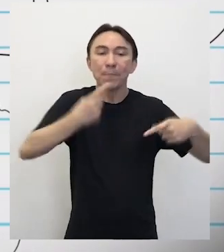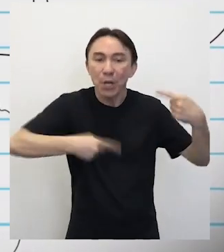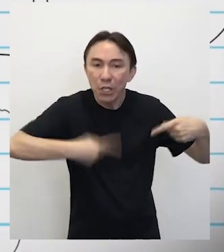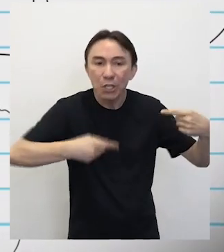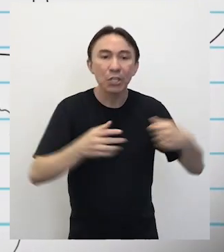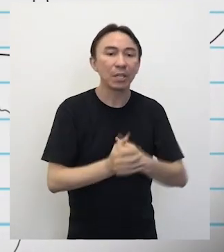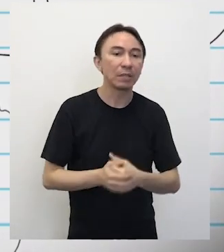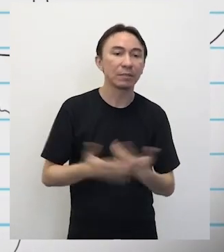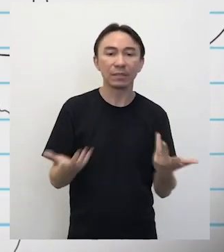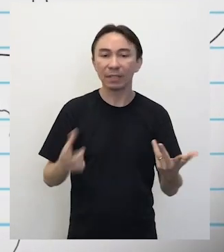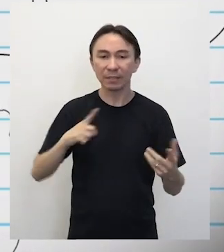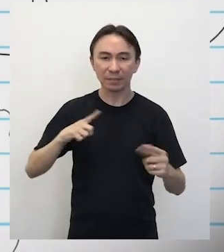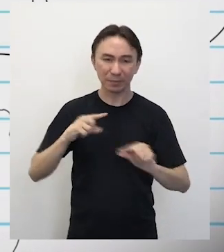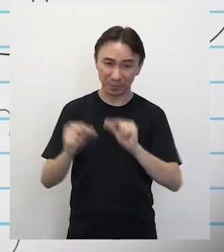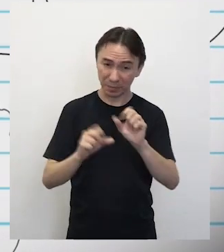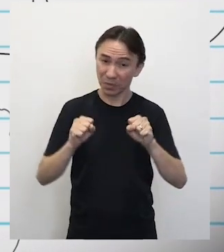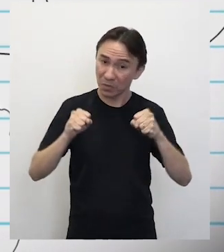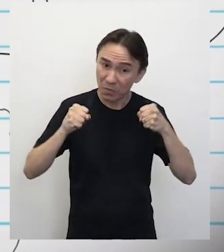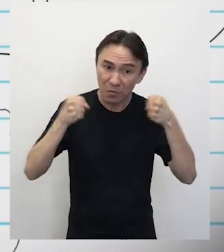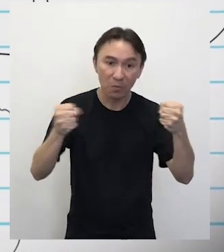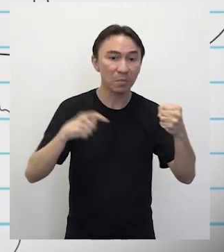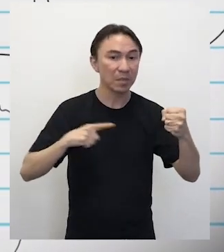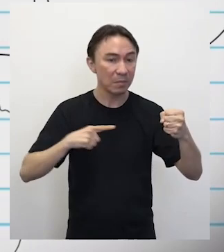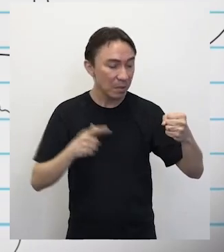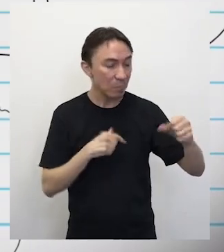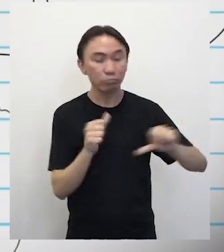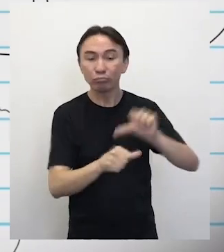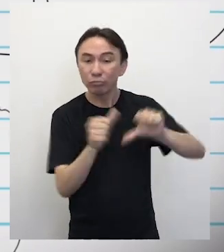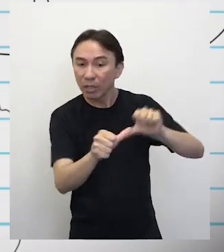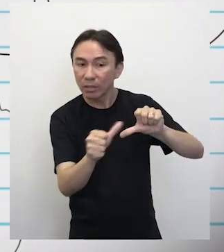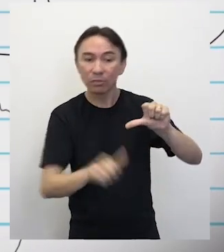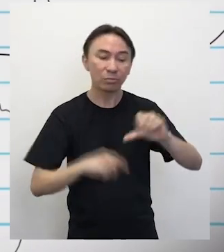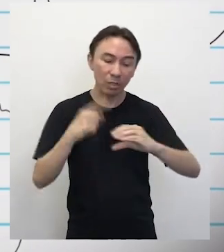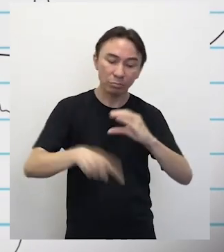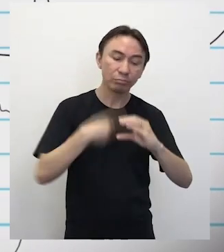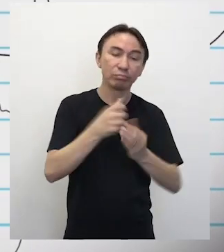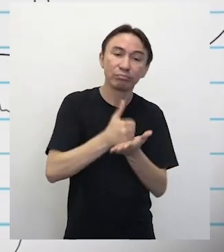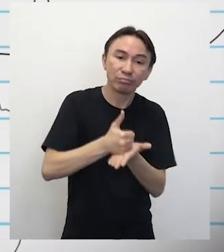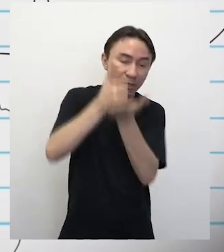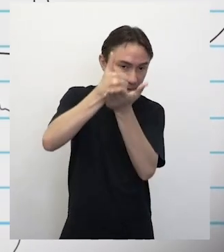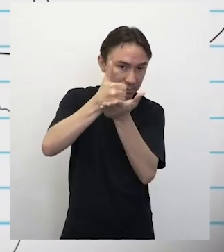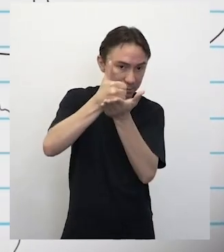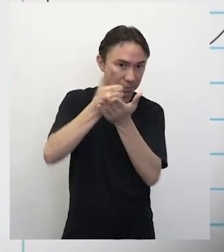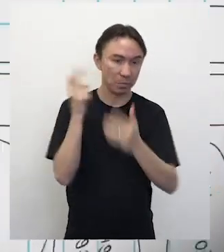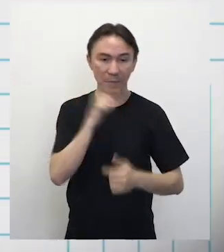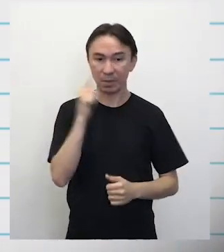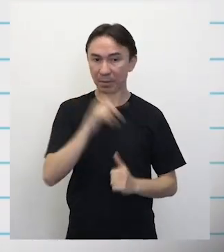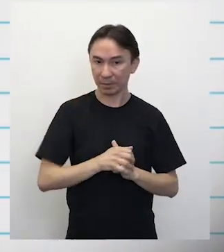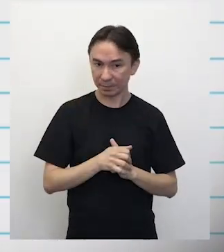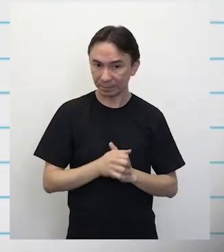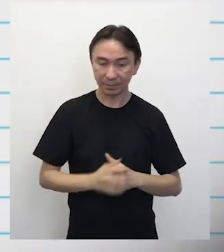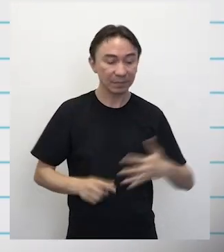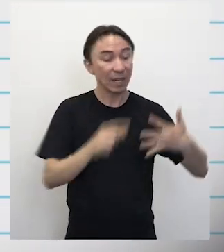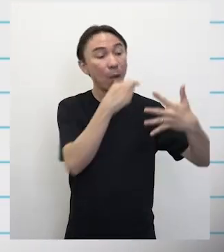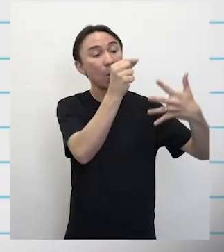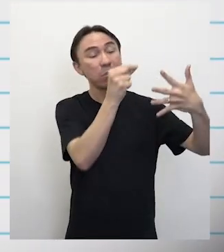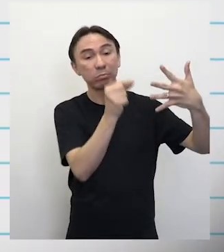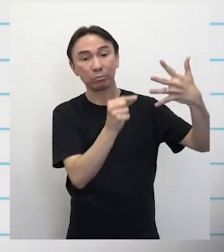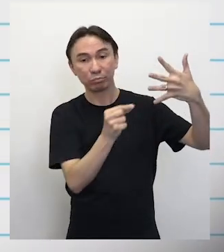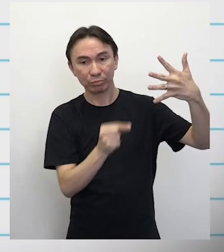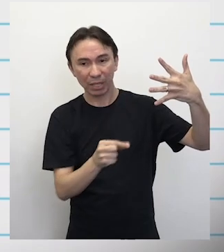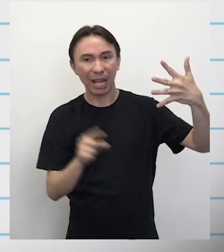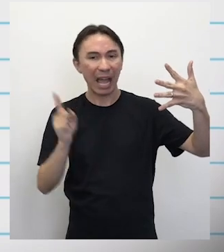das mudanças necessárias para que o desenvolvimento sustentável se torne realidade. Os indicadores não são um fim